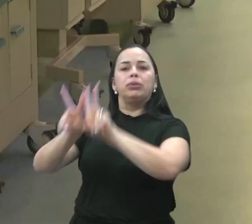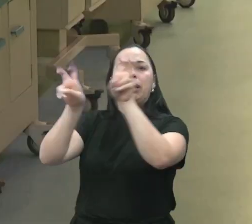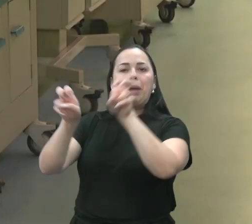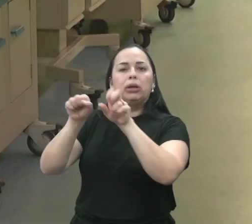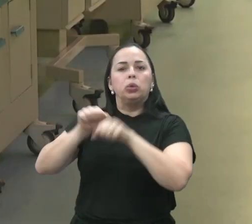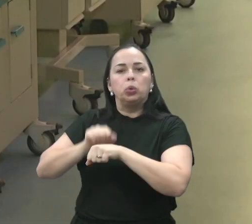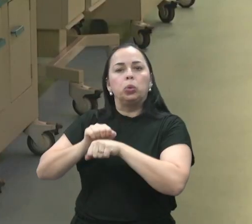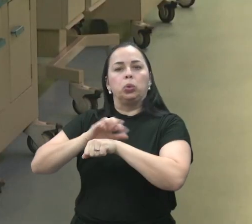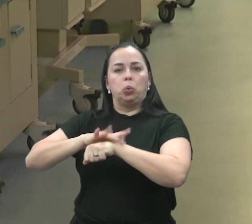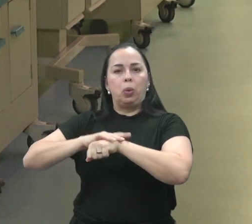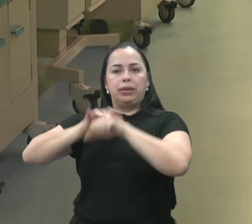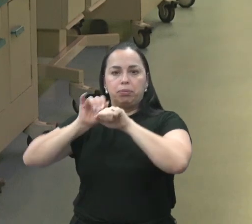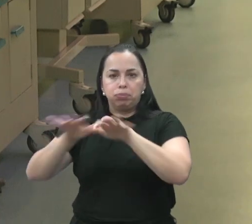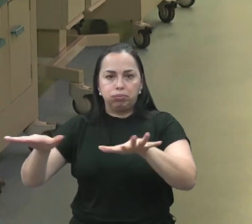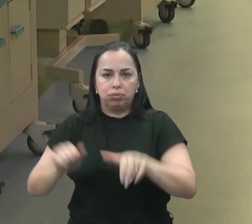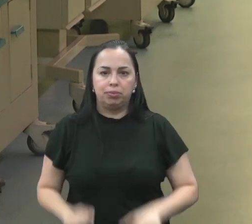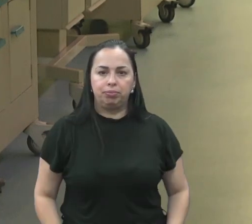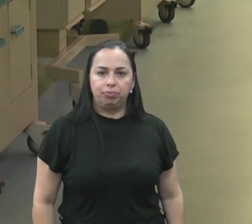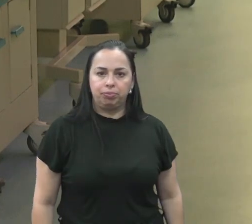complexidade.